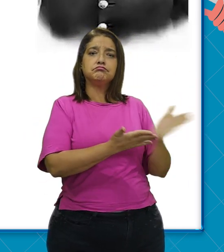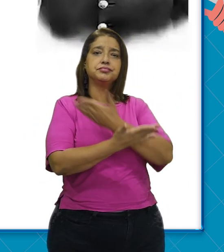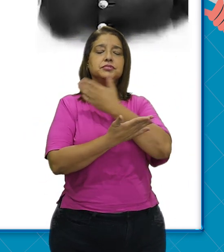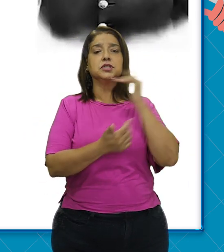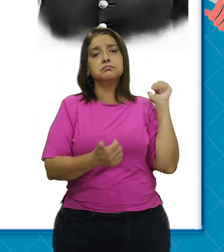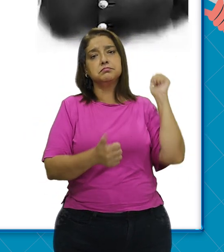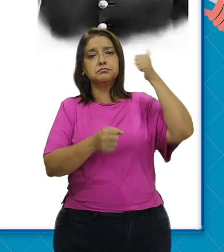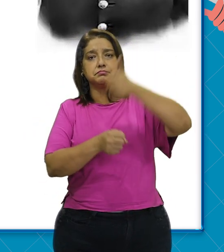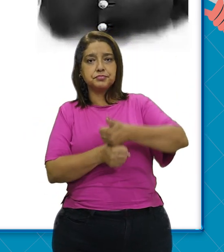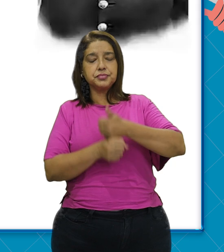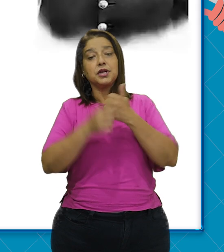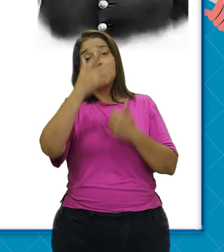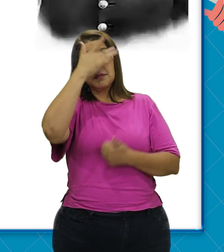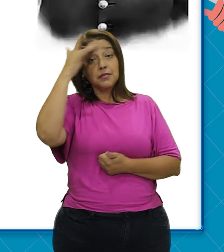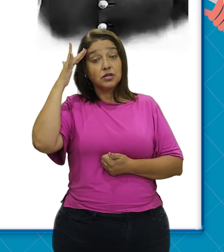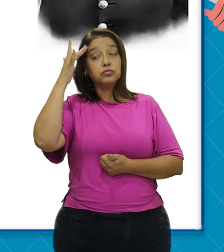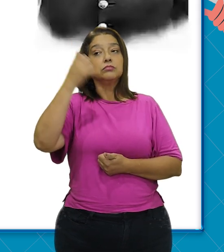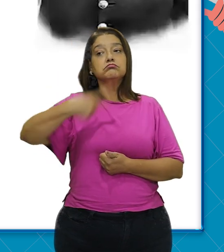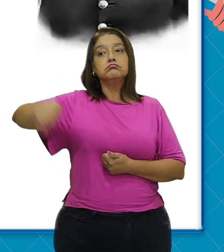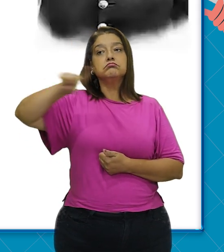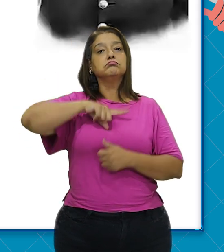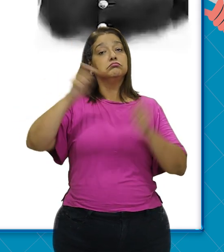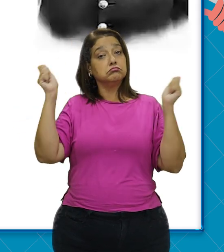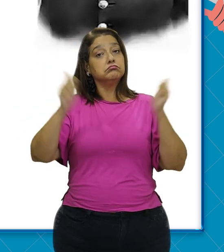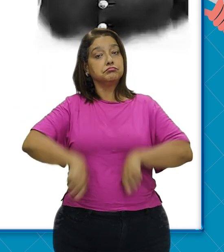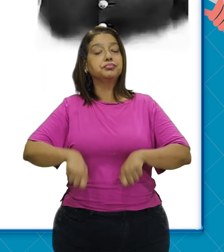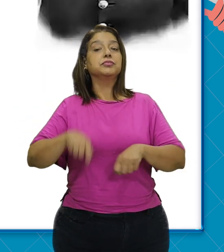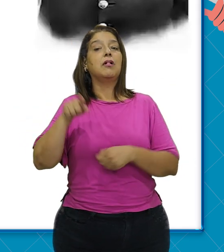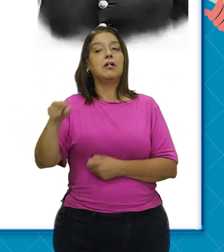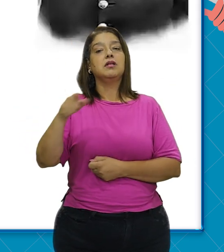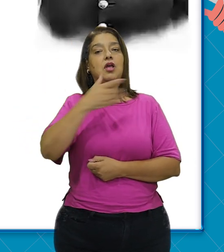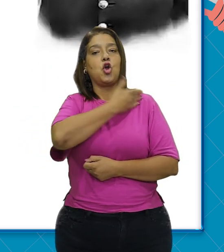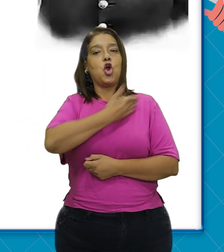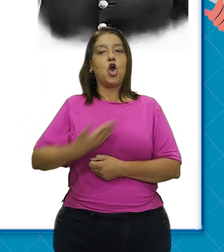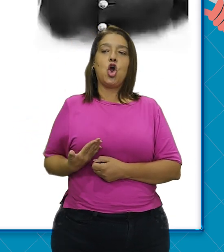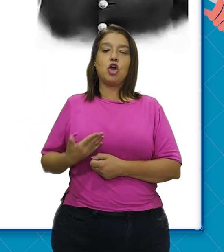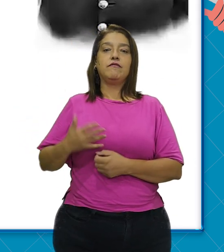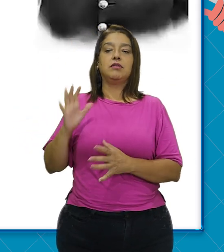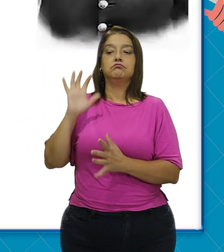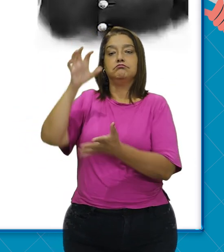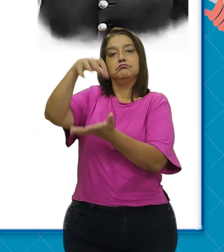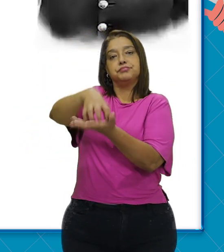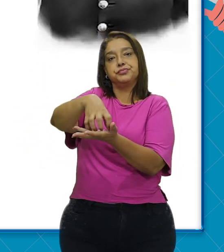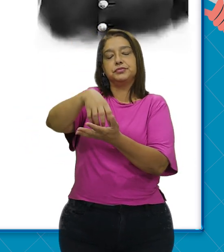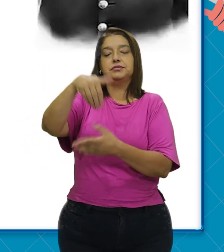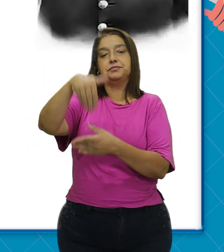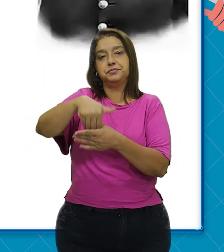lugar alguém que fosse submisso ao governo dele, assim iniciando a centralização política.